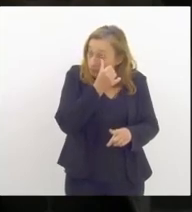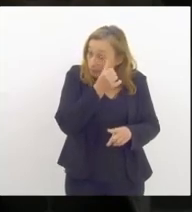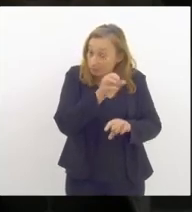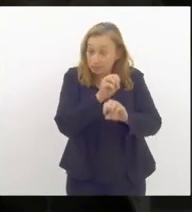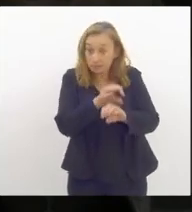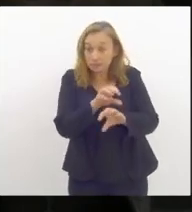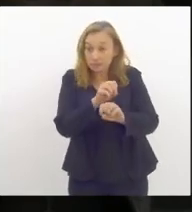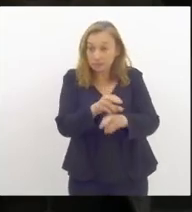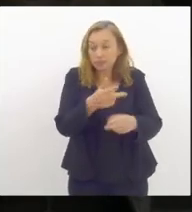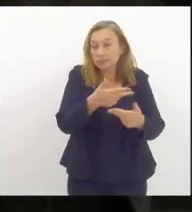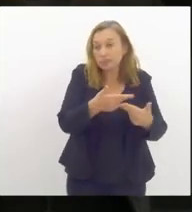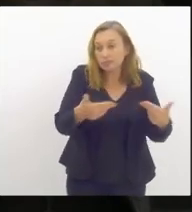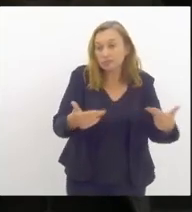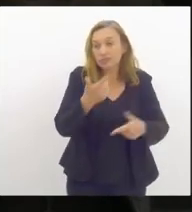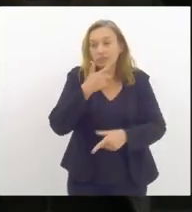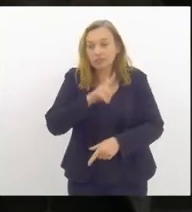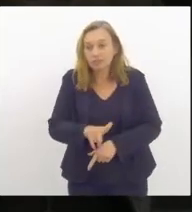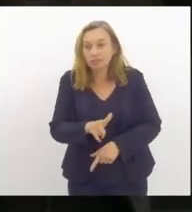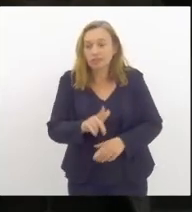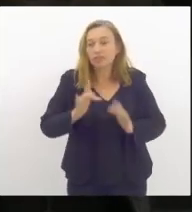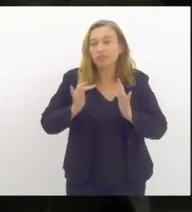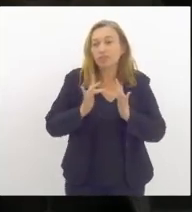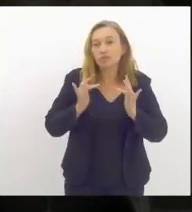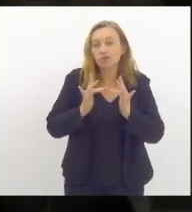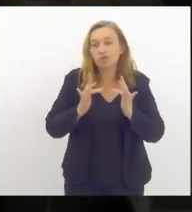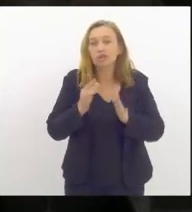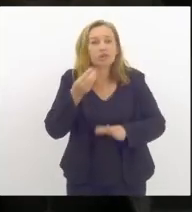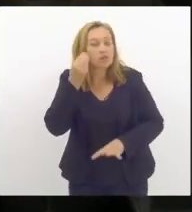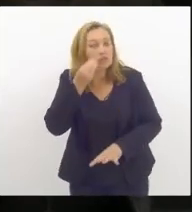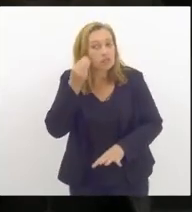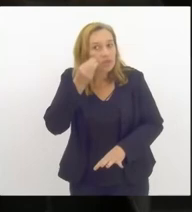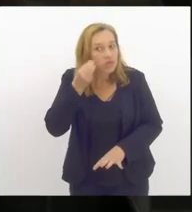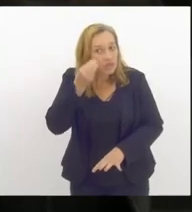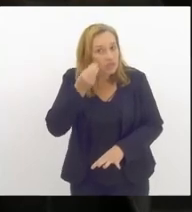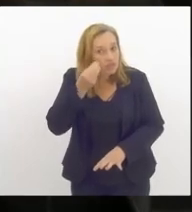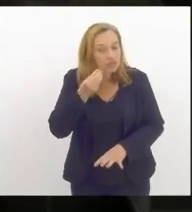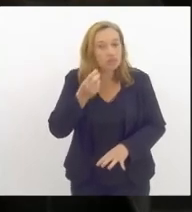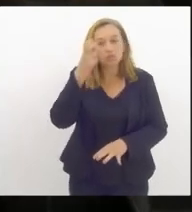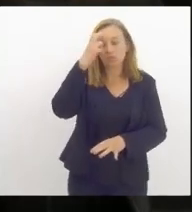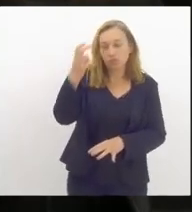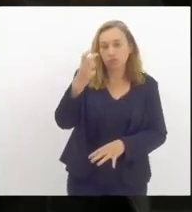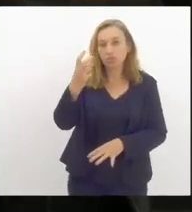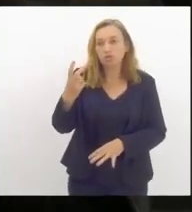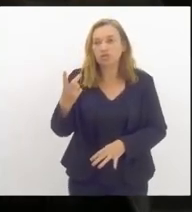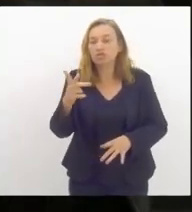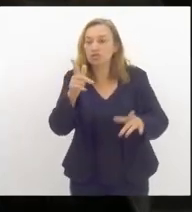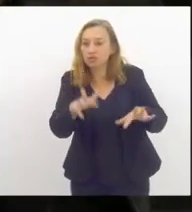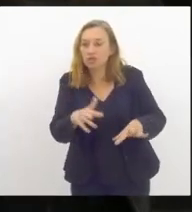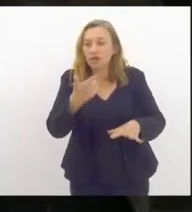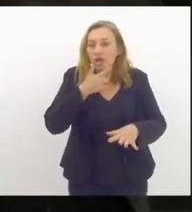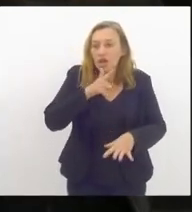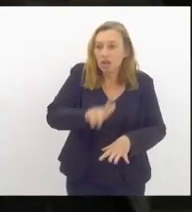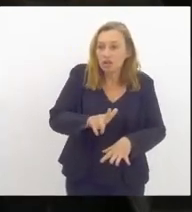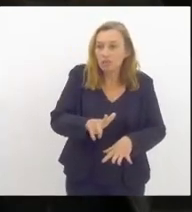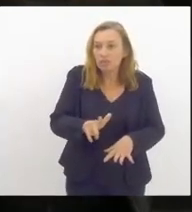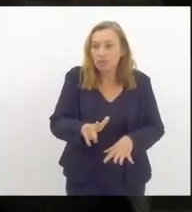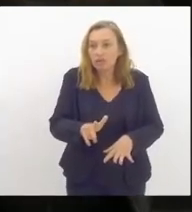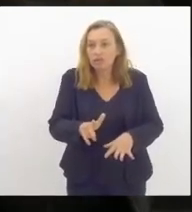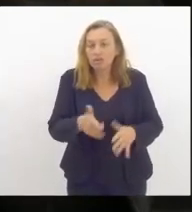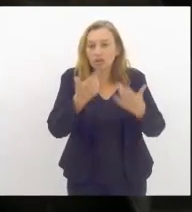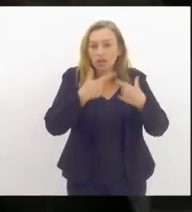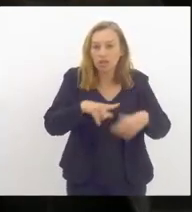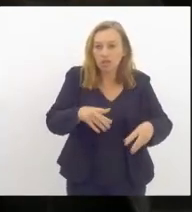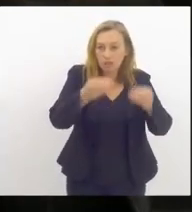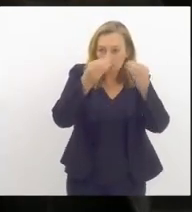plurilingue nas escolas permite o contato da vivência EA convivência com cultura diferente com línguas e linguagens diferentes